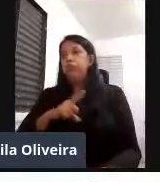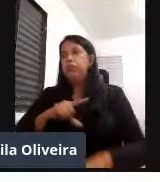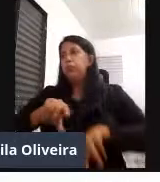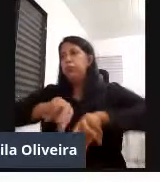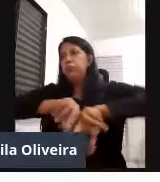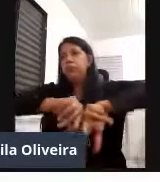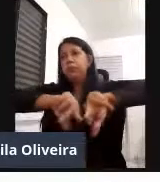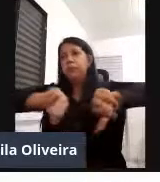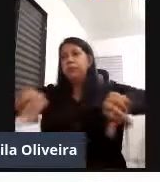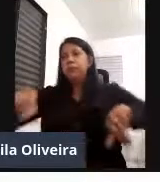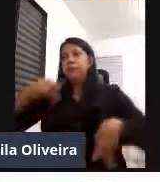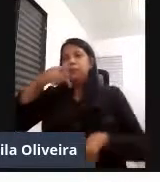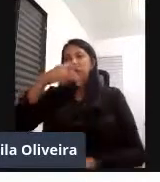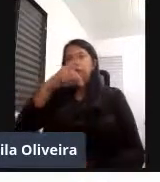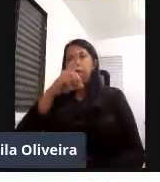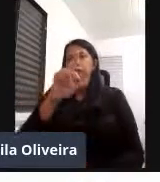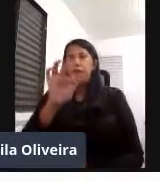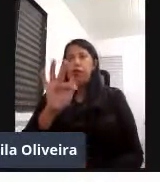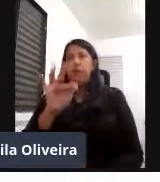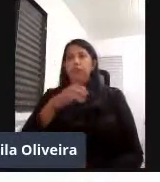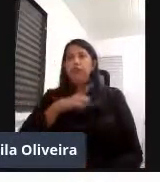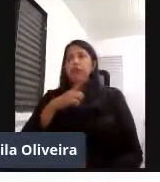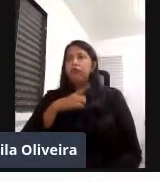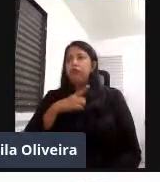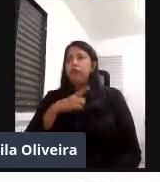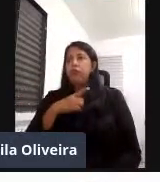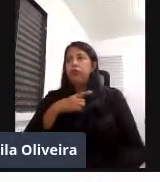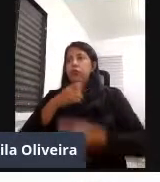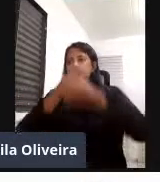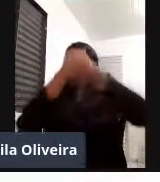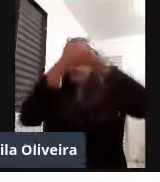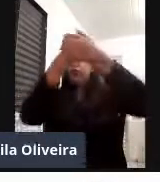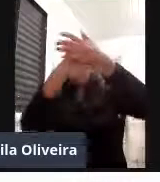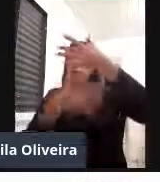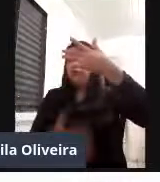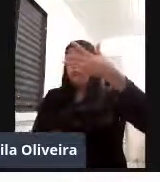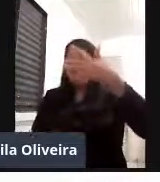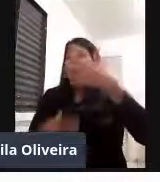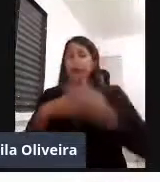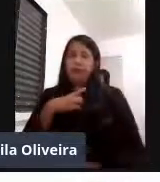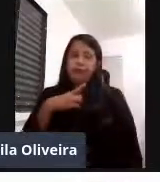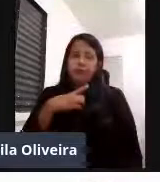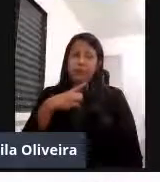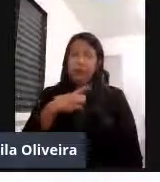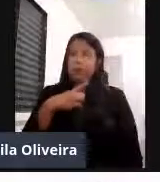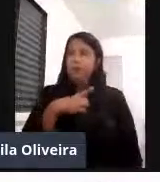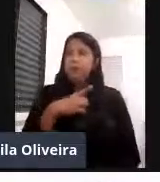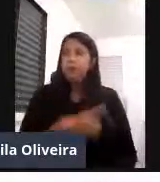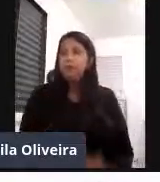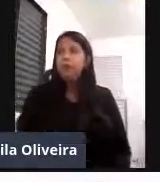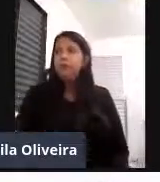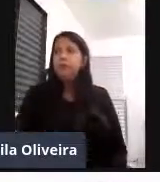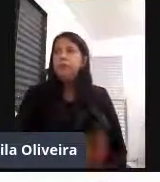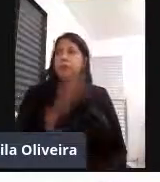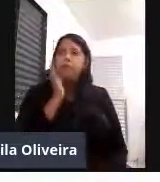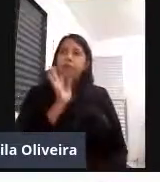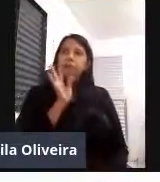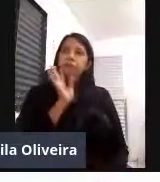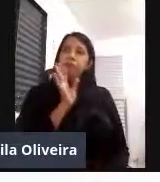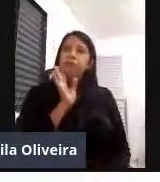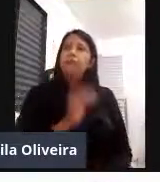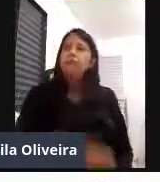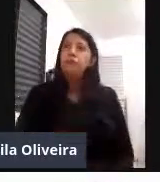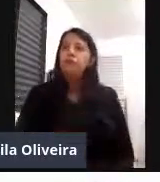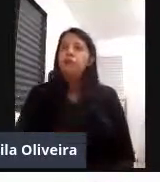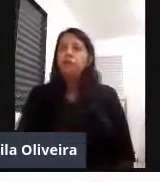gente for ver aqui, ó, tem várias páginas, PDF da RDUC, da Universidade Federal de Santa Catarina, da FGV.